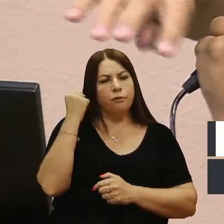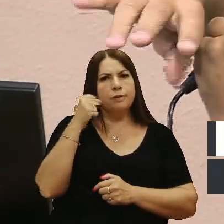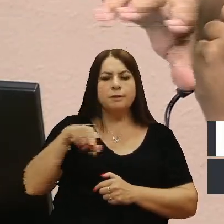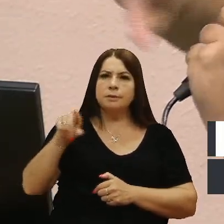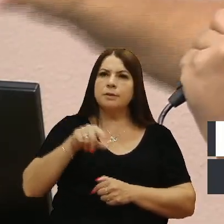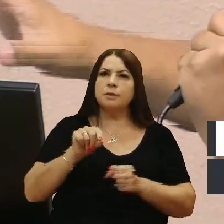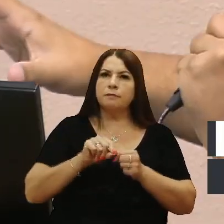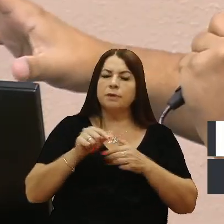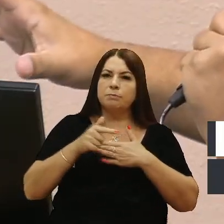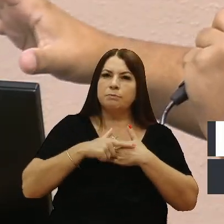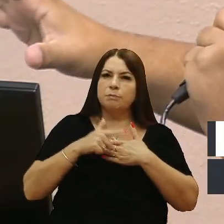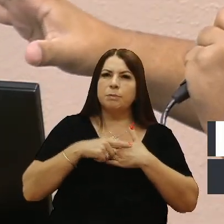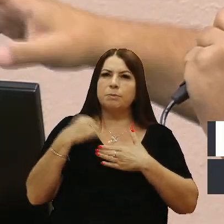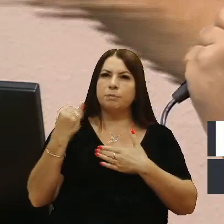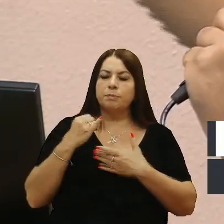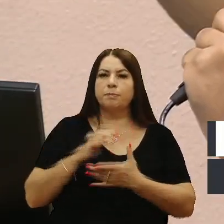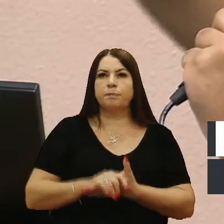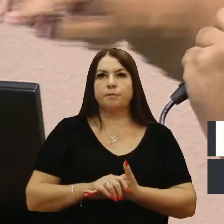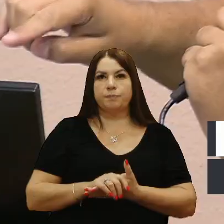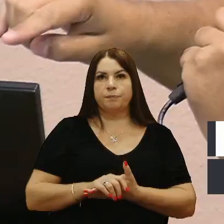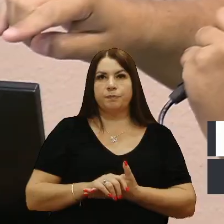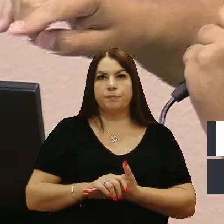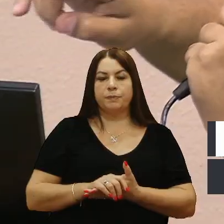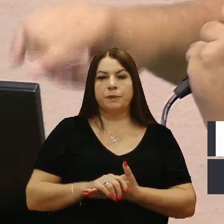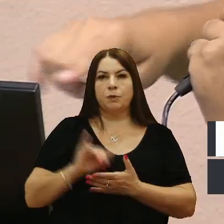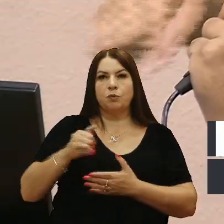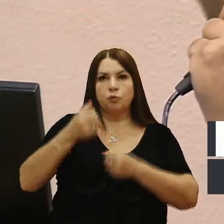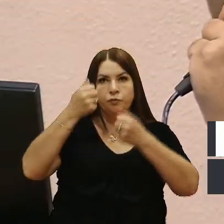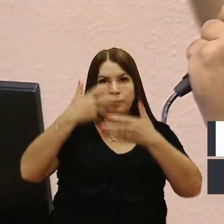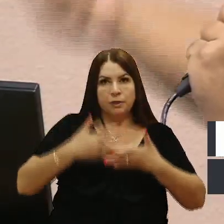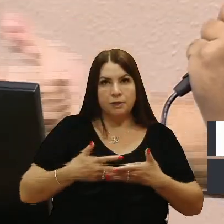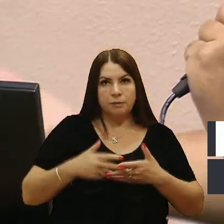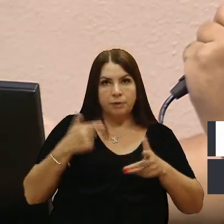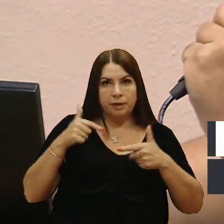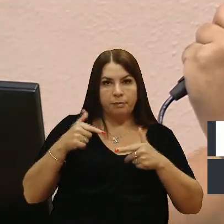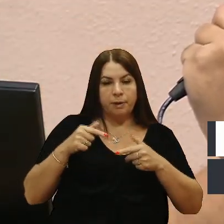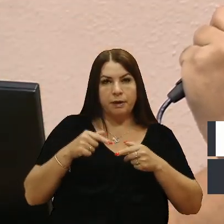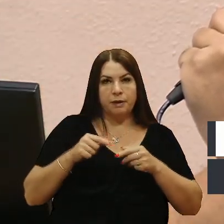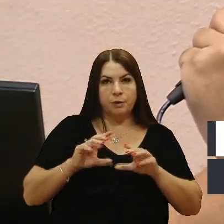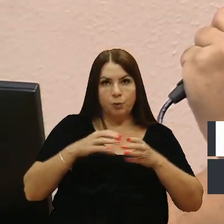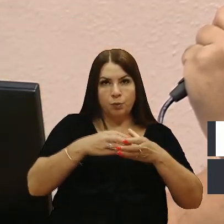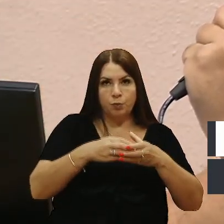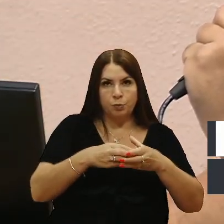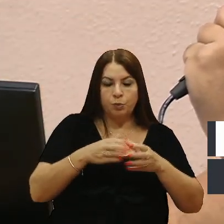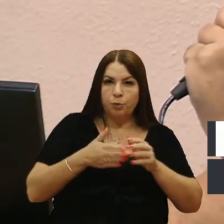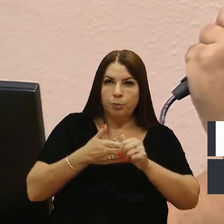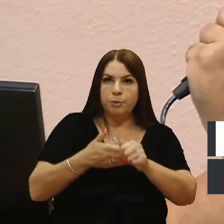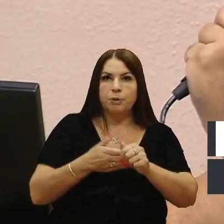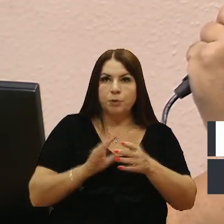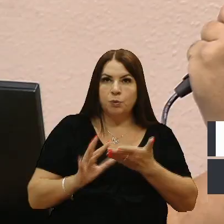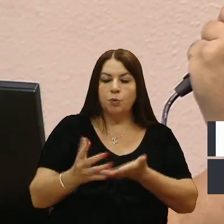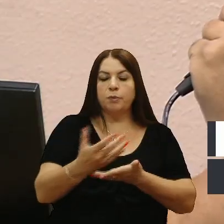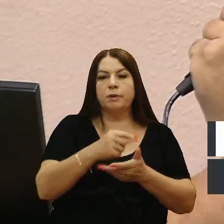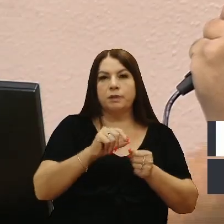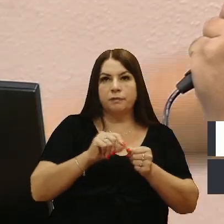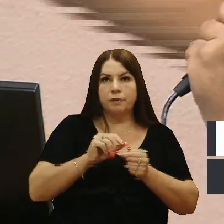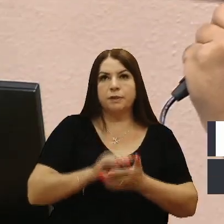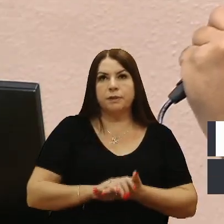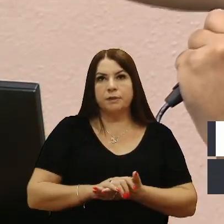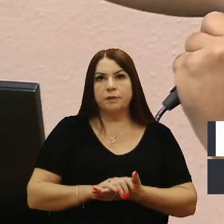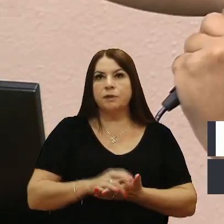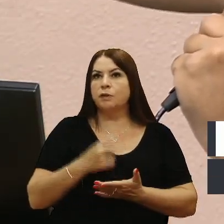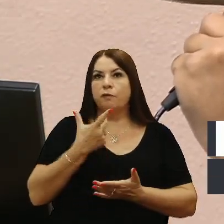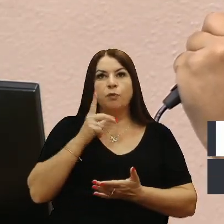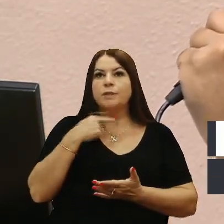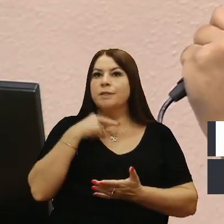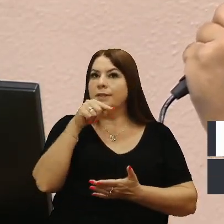que cumpre um papel super importante. Então, só estou justificando isso para dizer de um trabalho que a frente de acompanhamento a Codeca está fazendo e que não vou